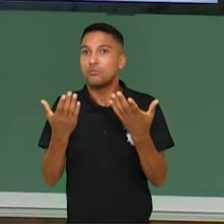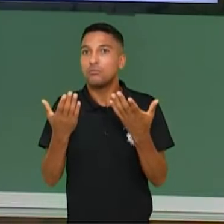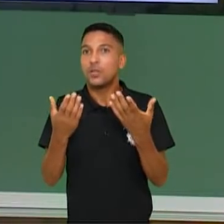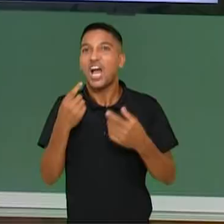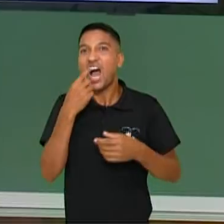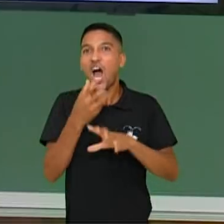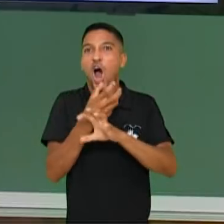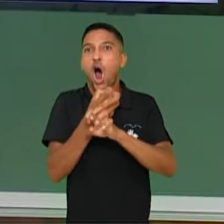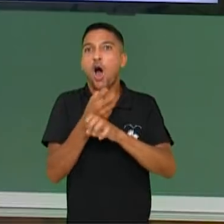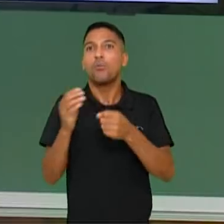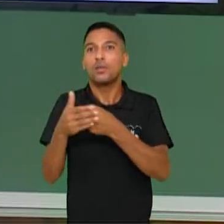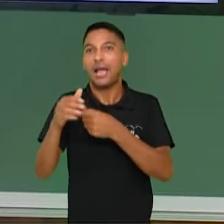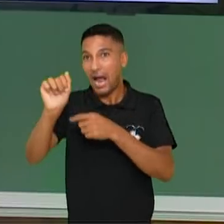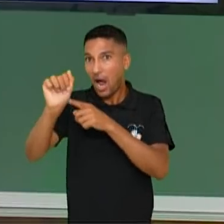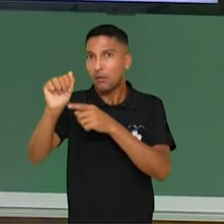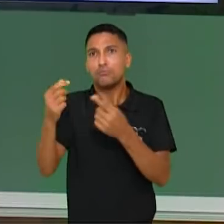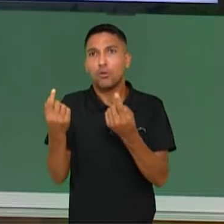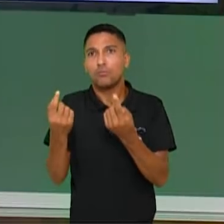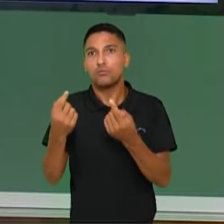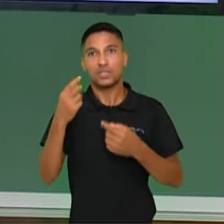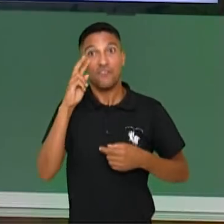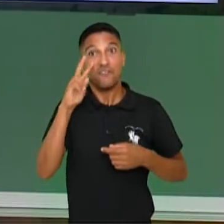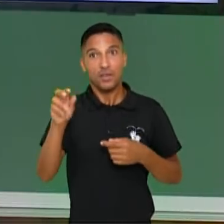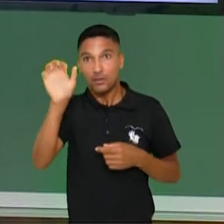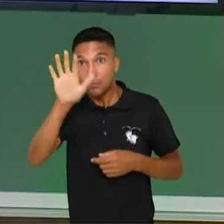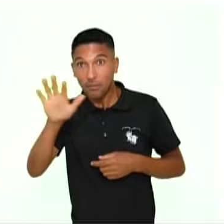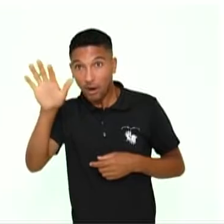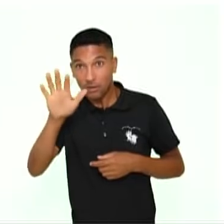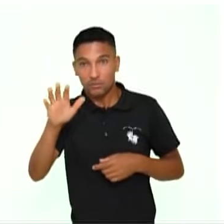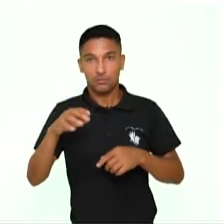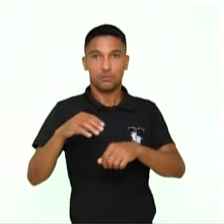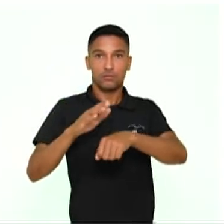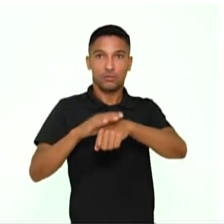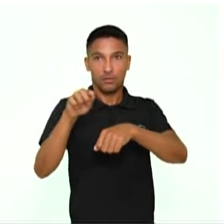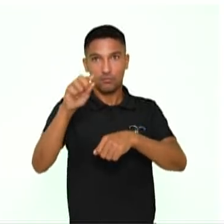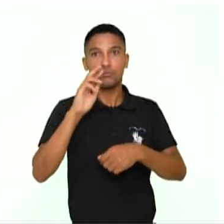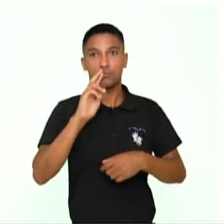corpo. Então eu vou dar um tempo para vocês copiarem e eu já volto.